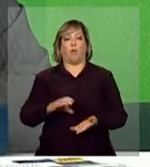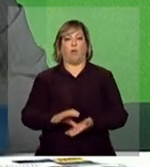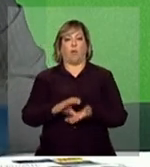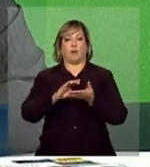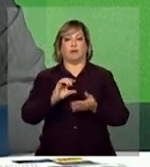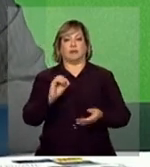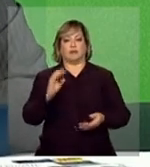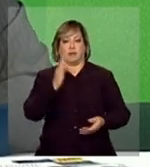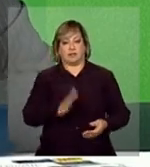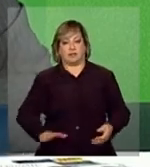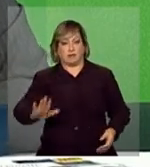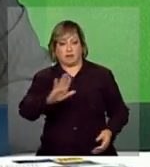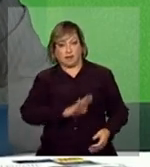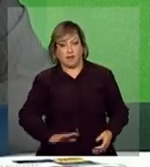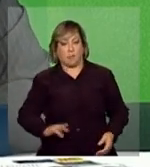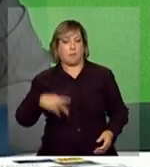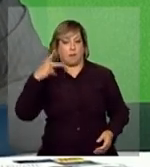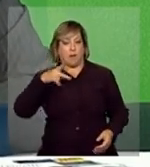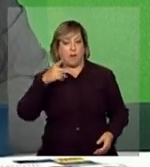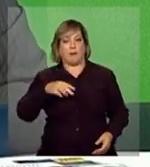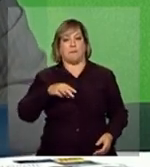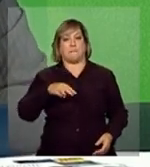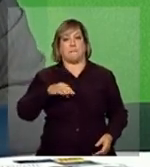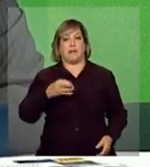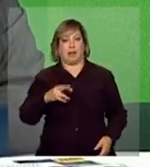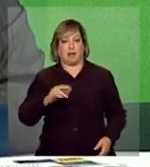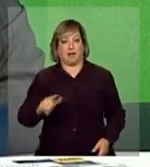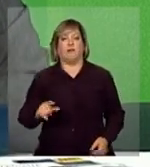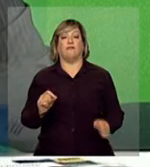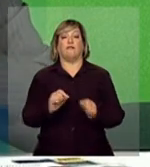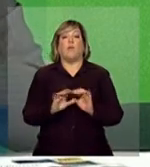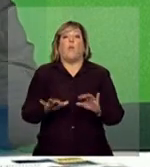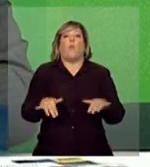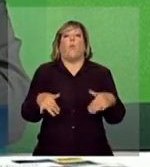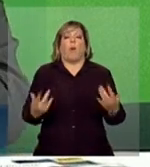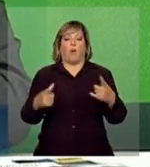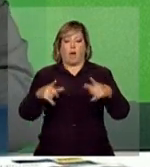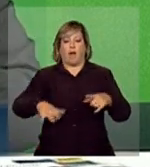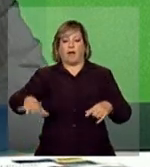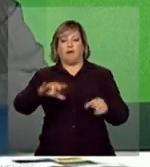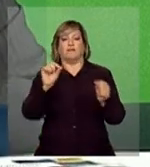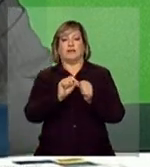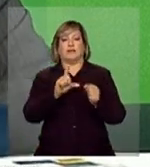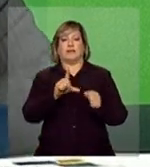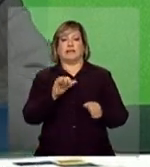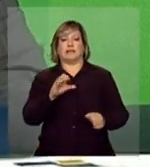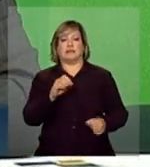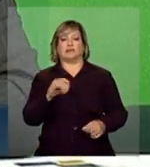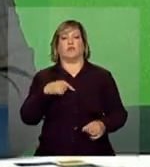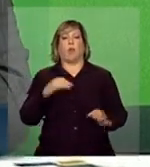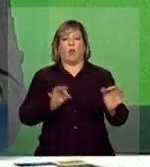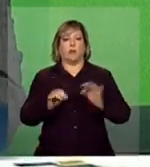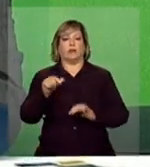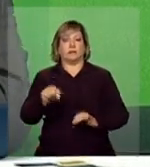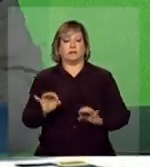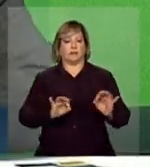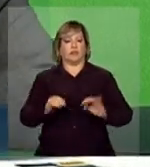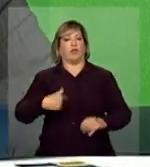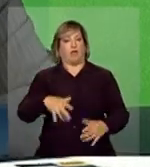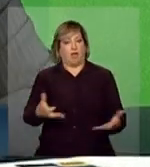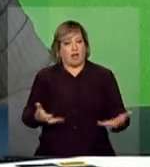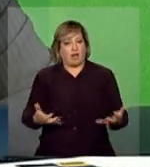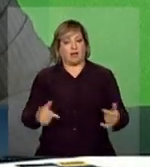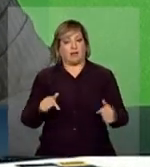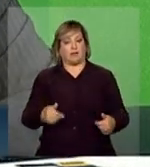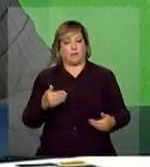as melhores áreas para fazer uma licitação para ordenar esse planejamento estratégico que nós queremos